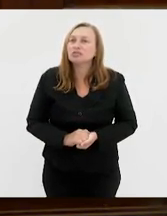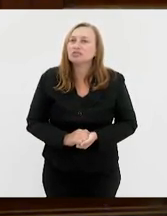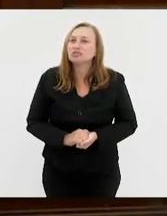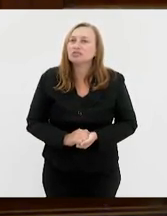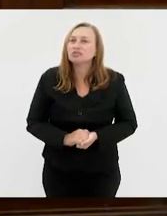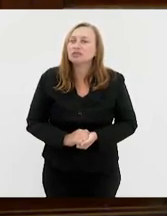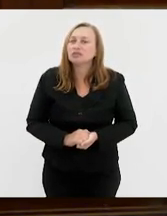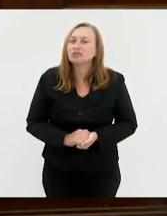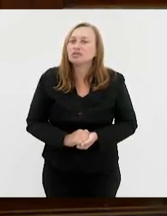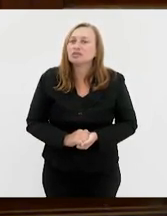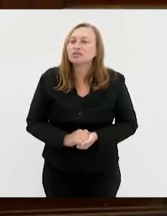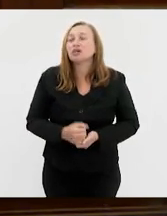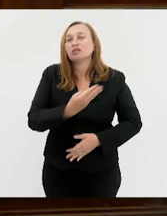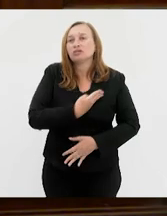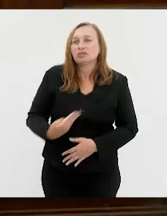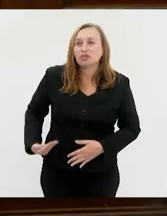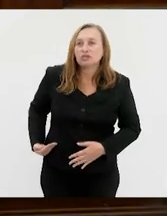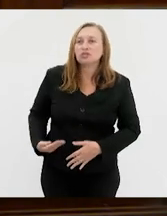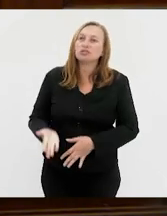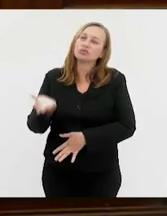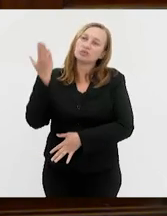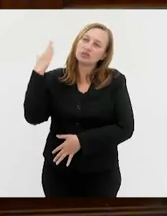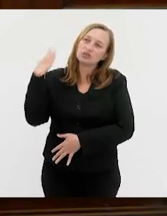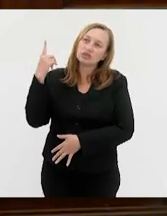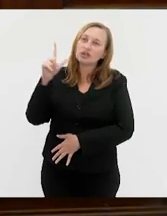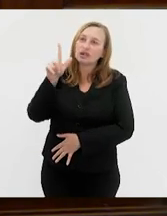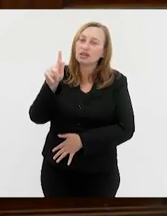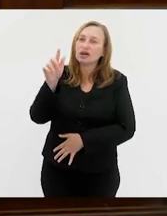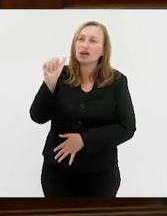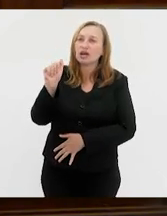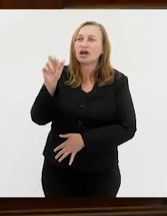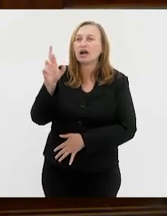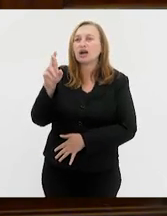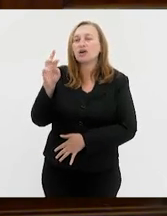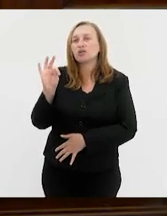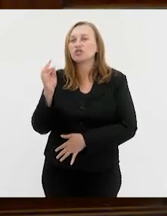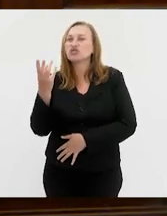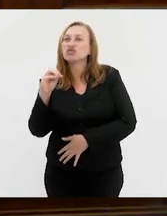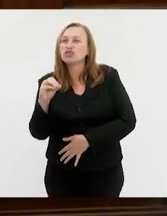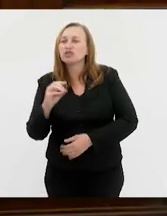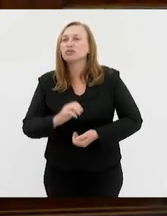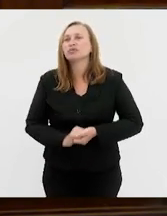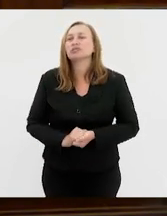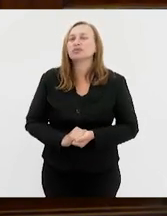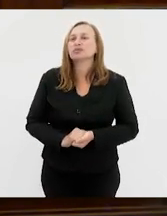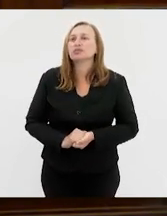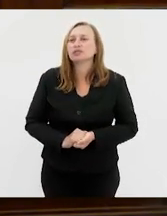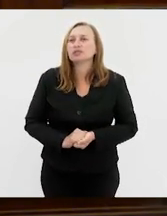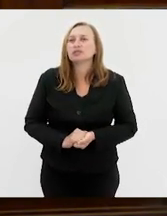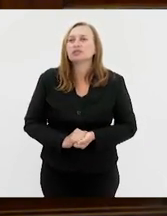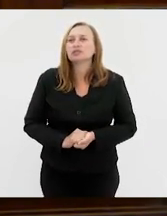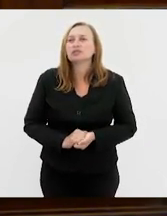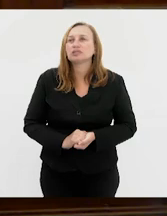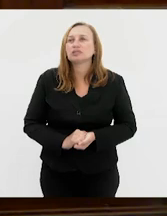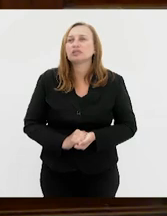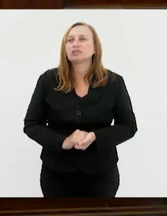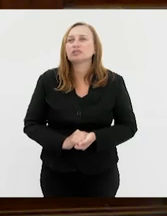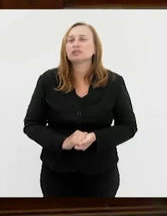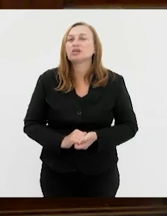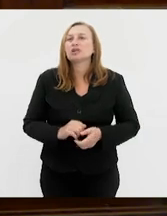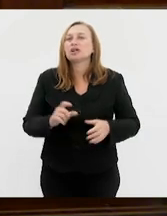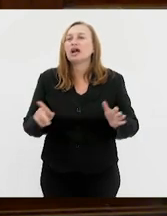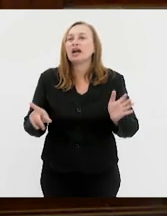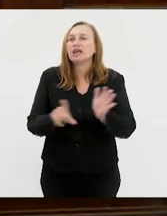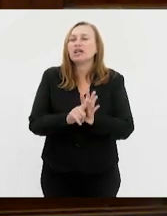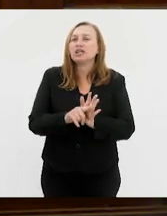o governador da época, que era o Antônio Garotinho, foi a Mesquita e Praça Pública e sancionou a lei